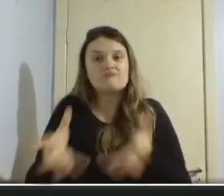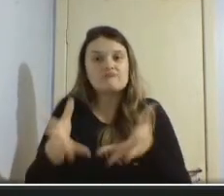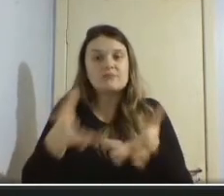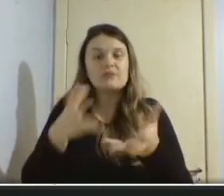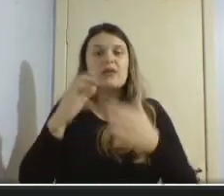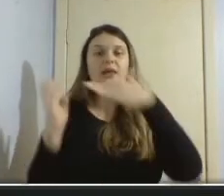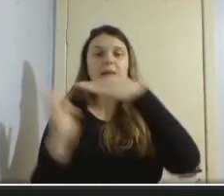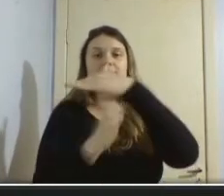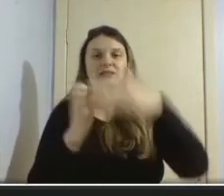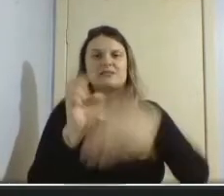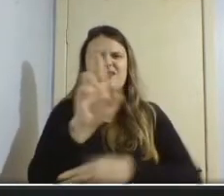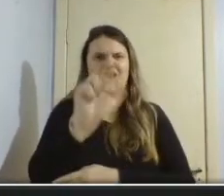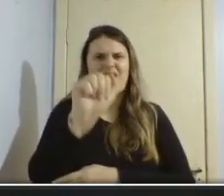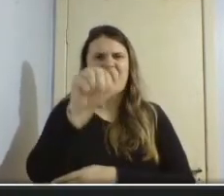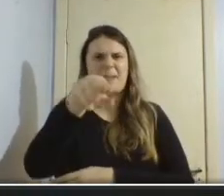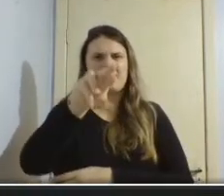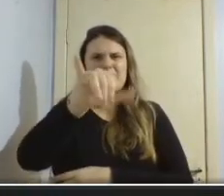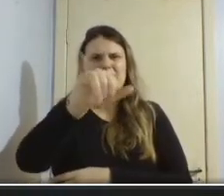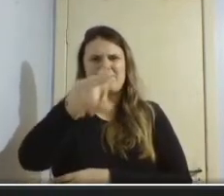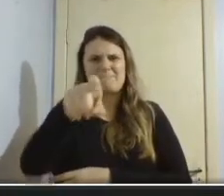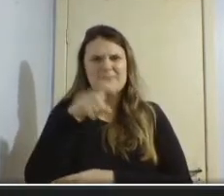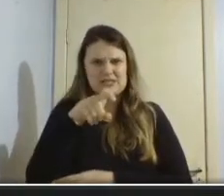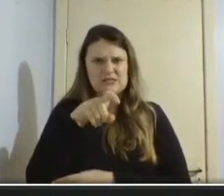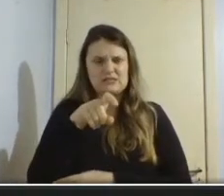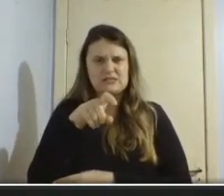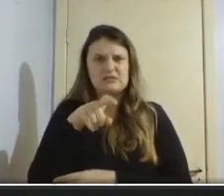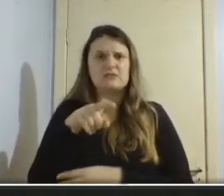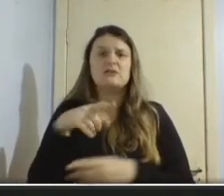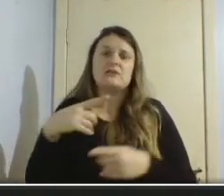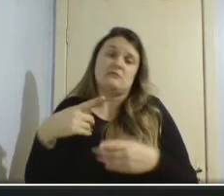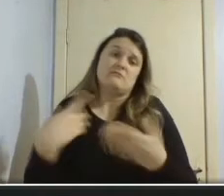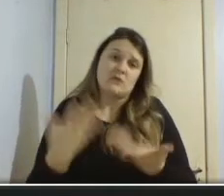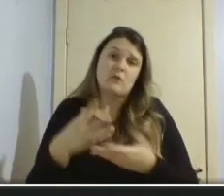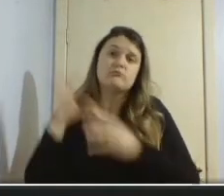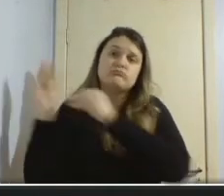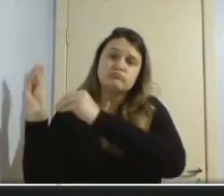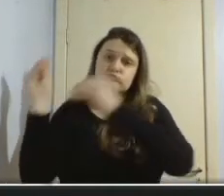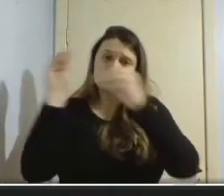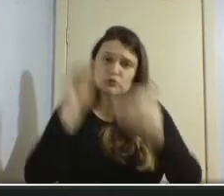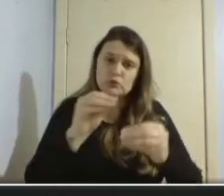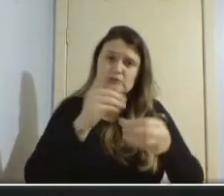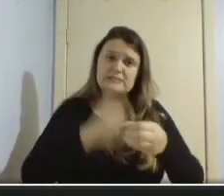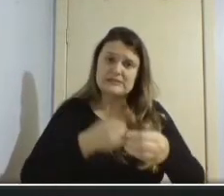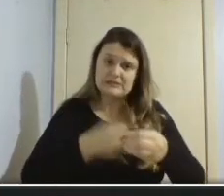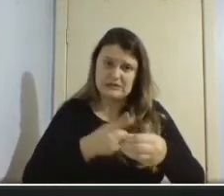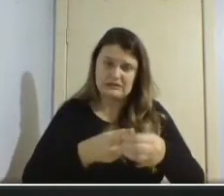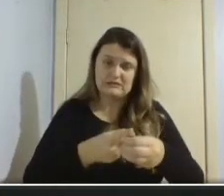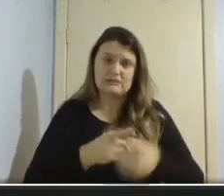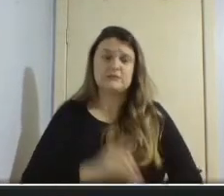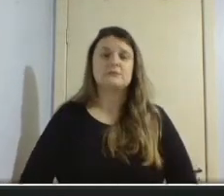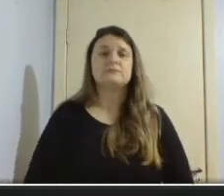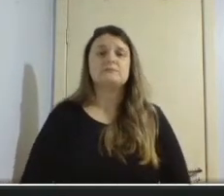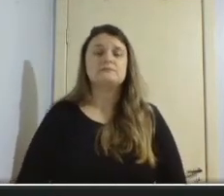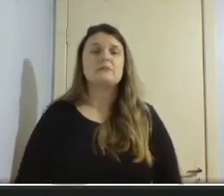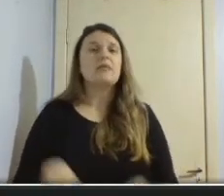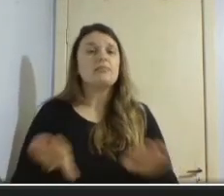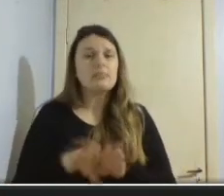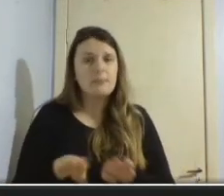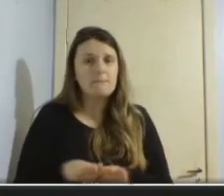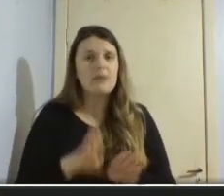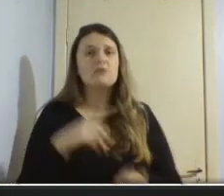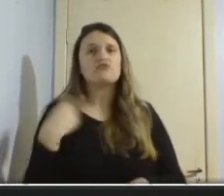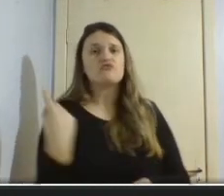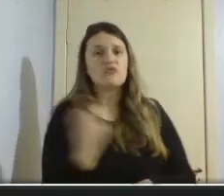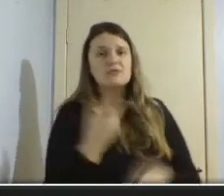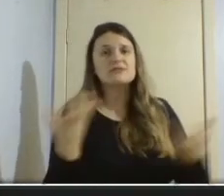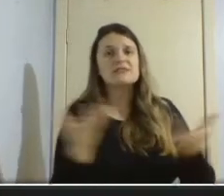Branco por conta de ter um ecossistema no município bastante atuante. E também nós queremos incentivar as empresas que